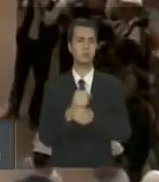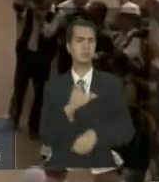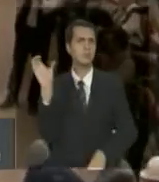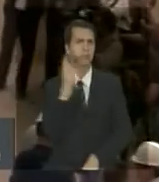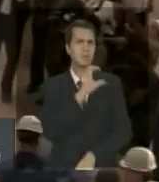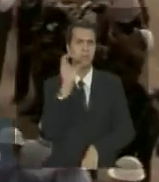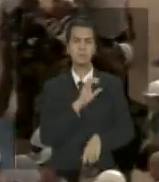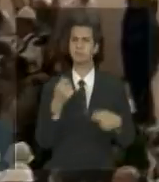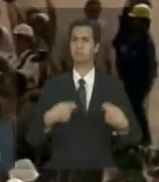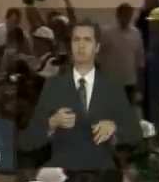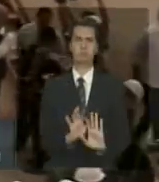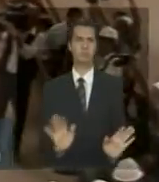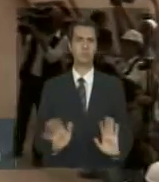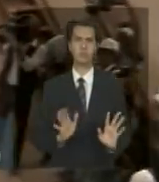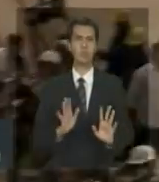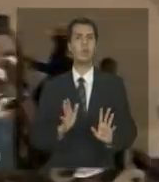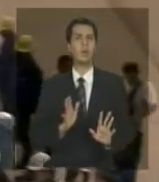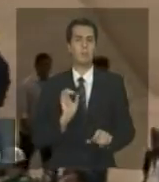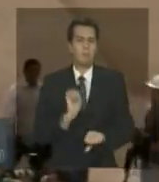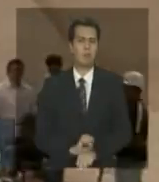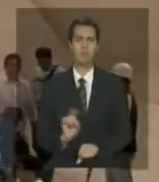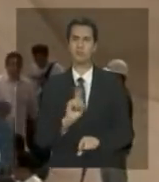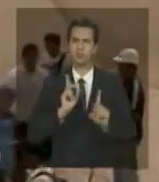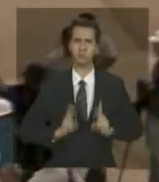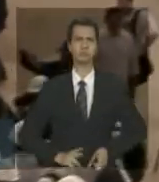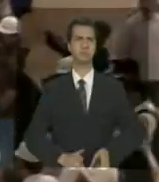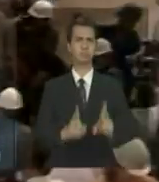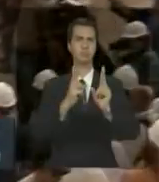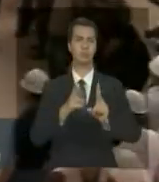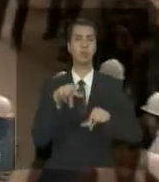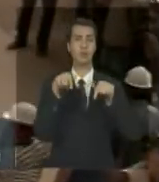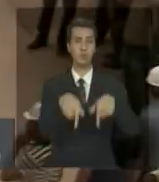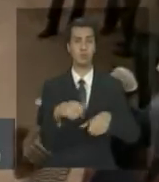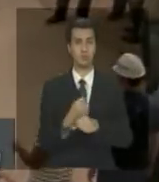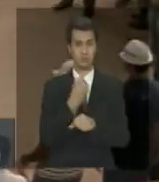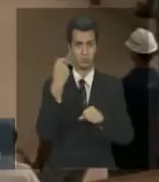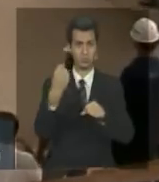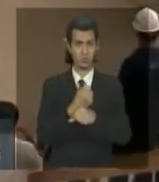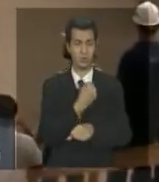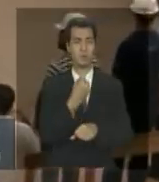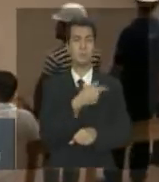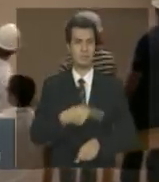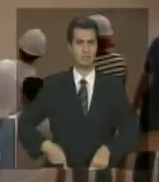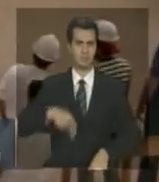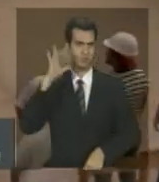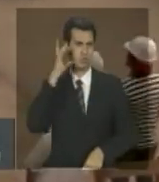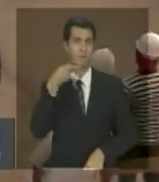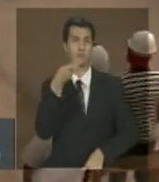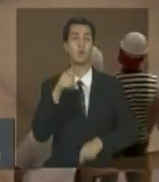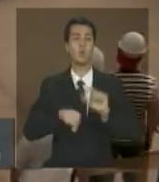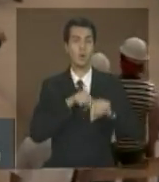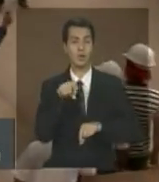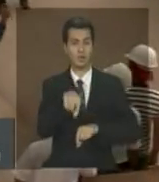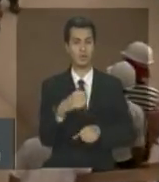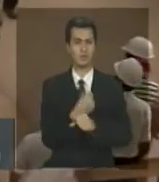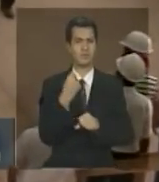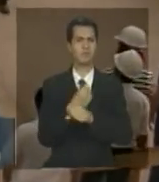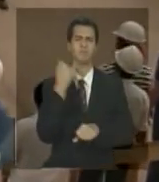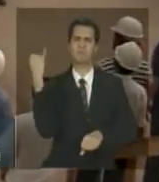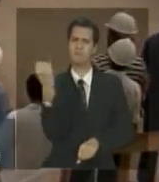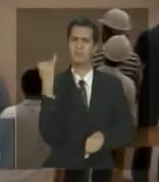tenha nenhum problema de continuidade. Essa obra, disse a presidenta, é estratégica para o país. Ela também é uma